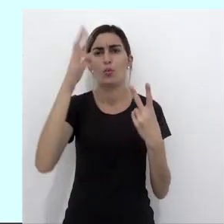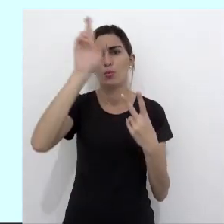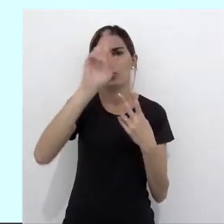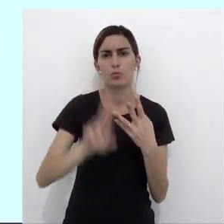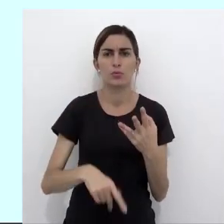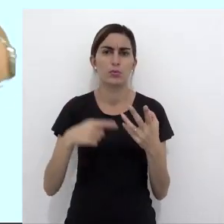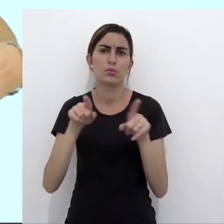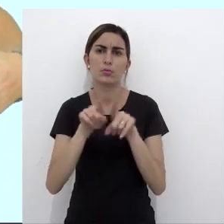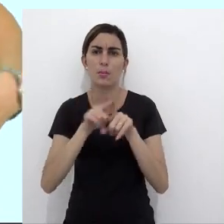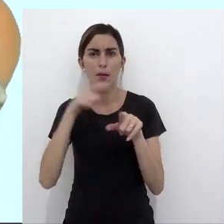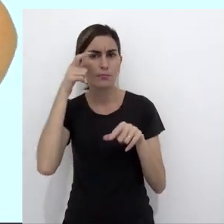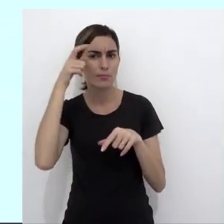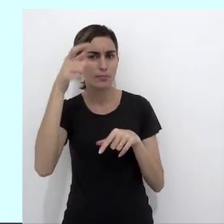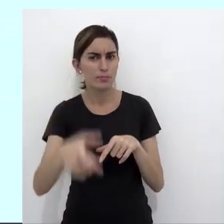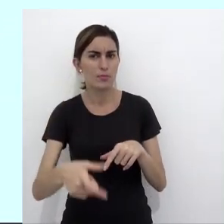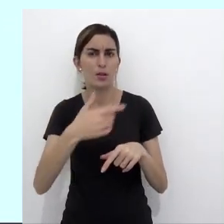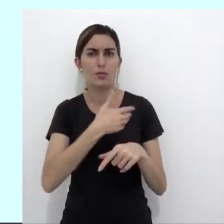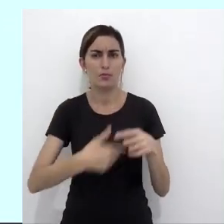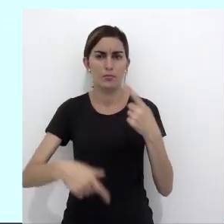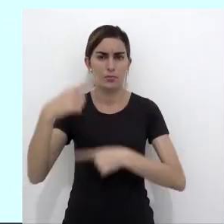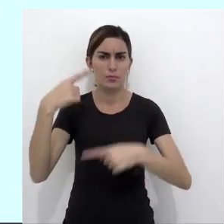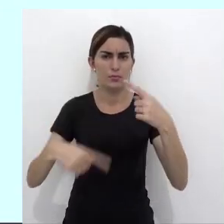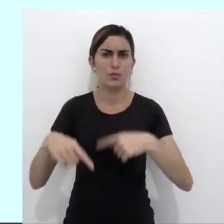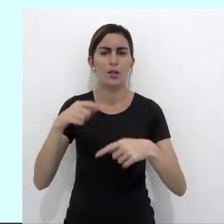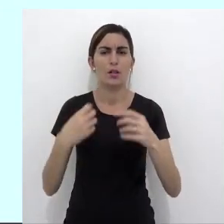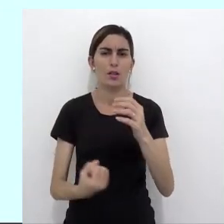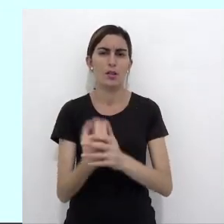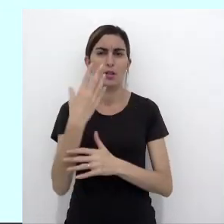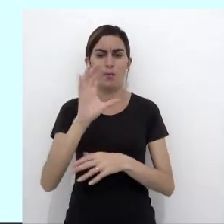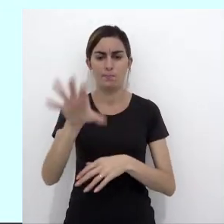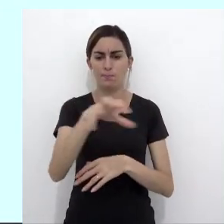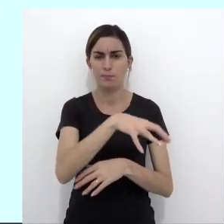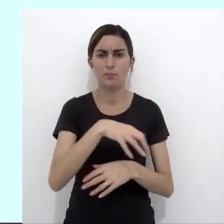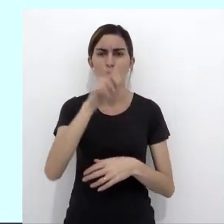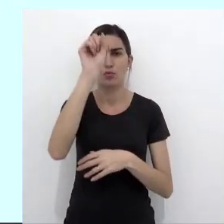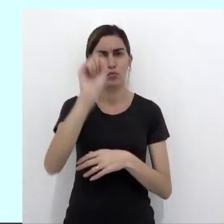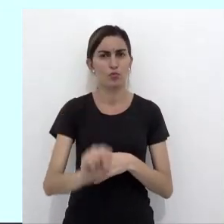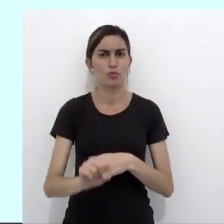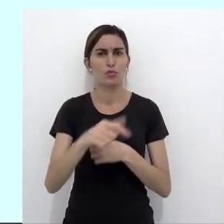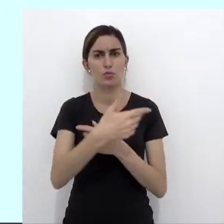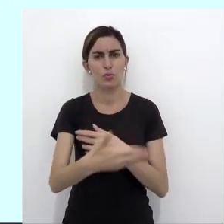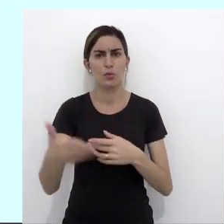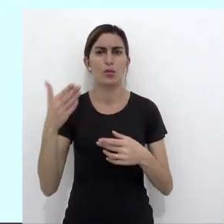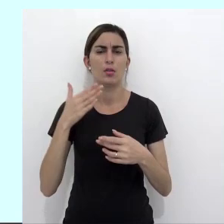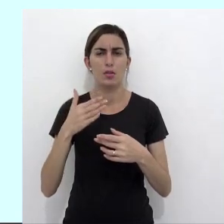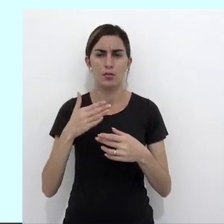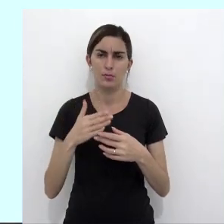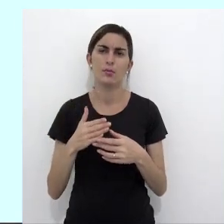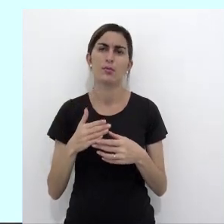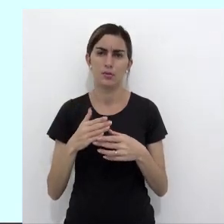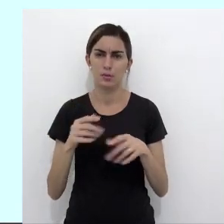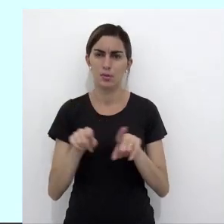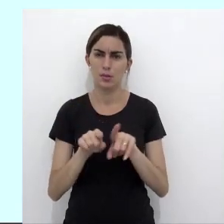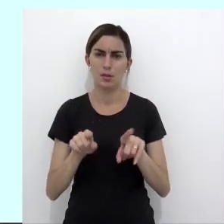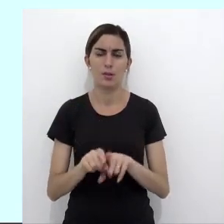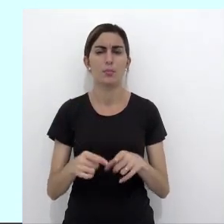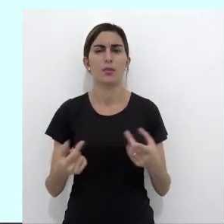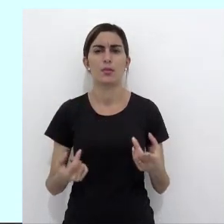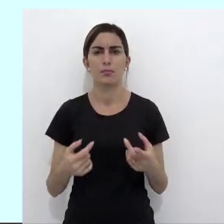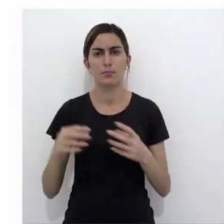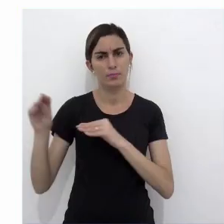ideia do governo brasileiro em criar colônias no sul para esses imigrantes. Não